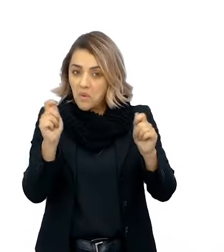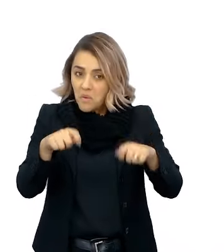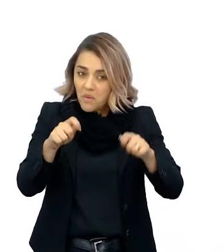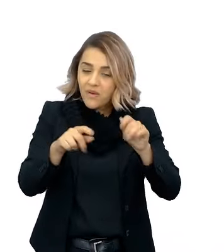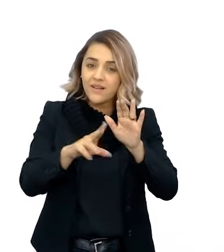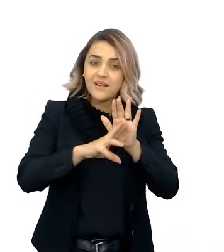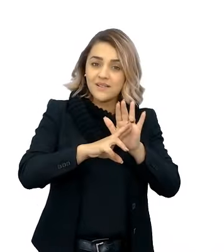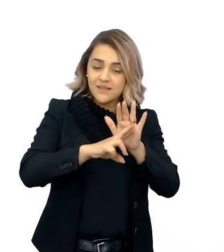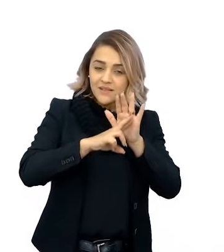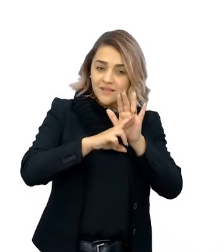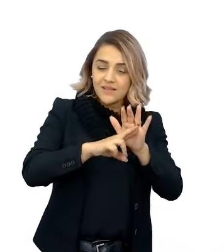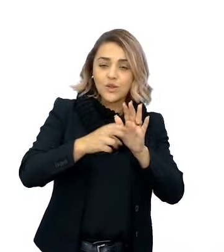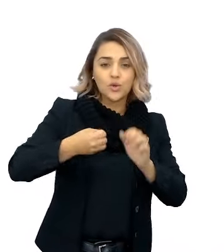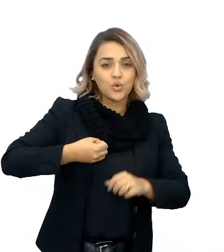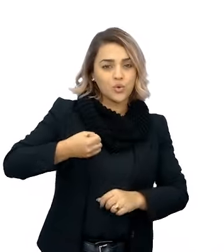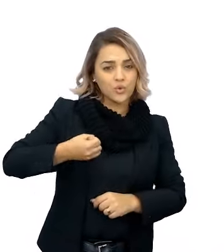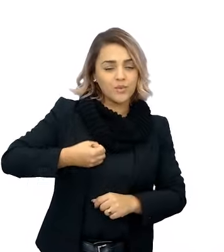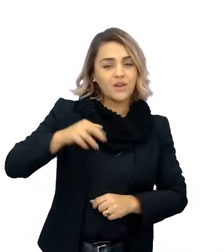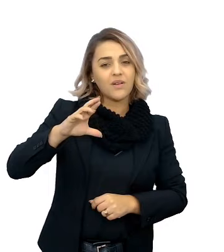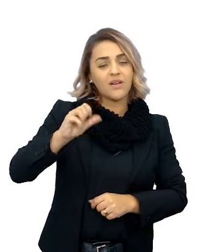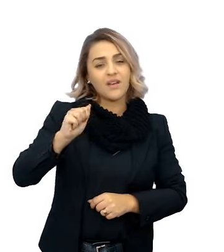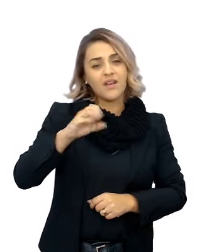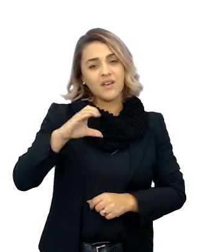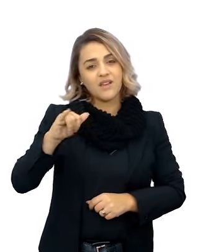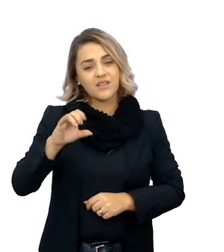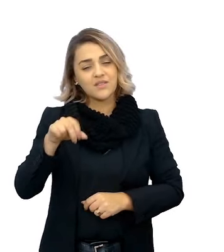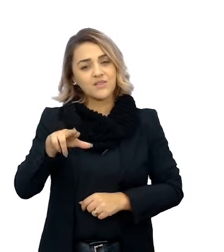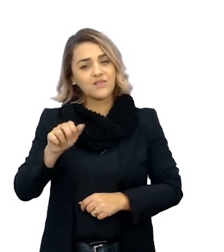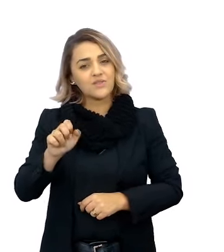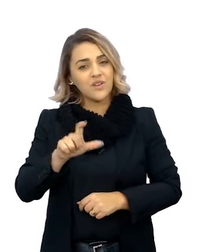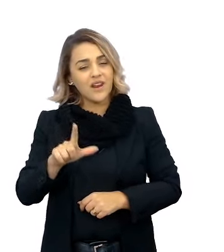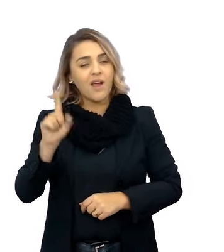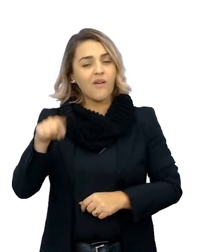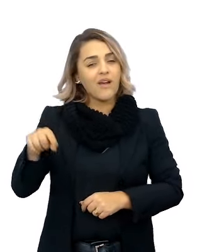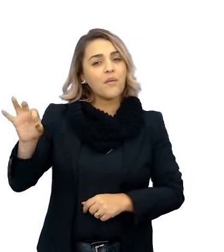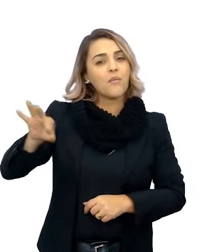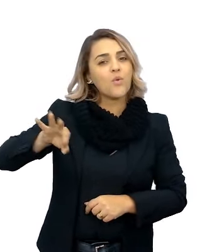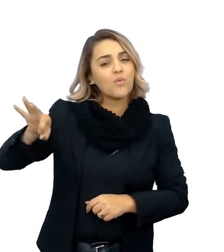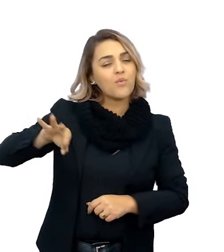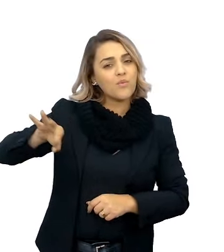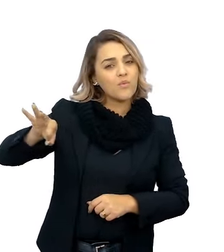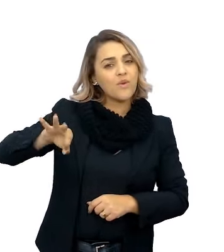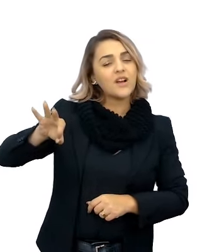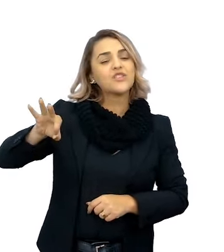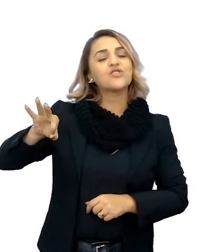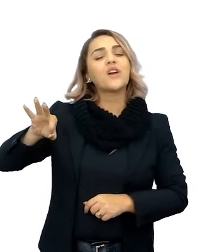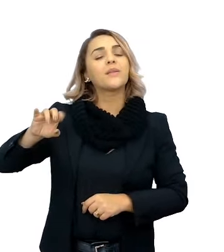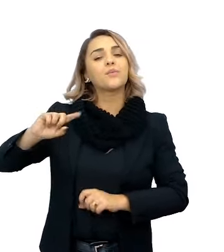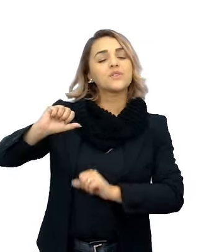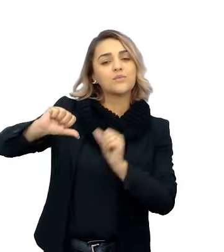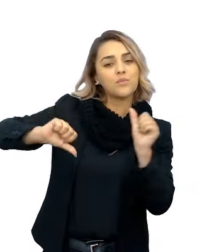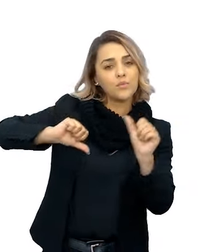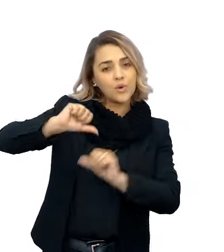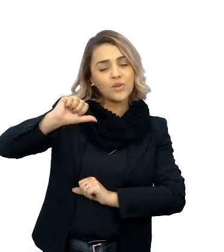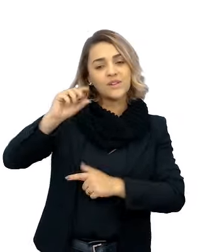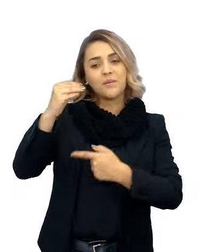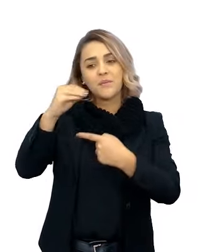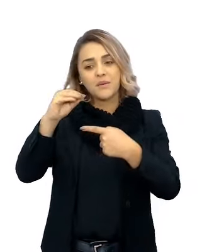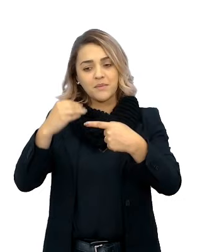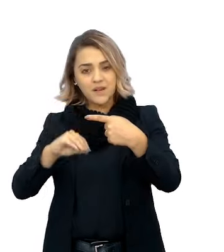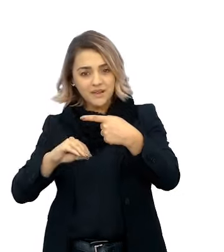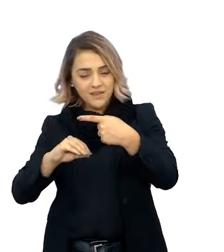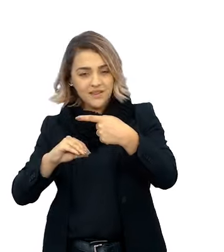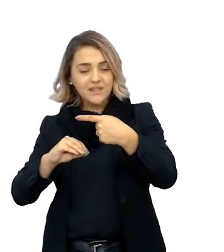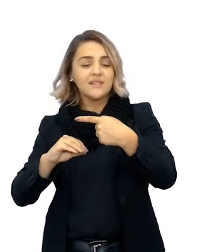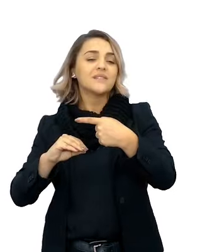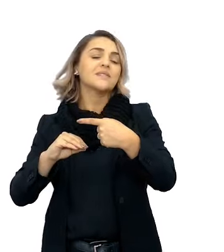de um número racional, que é percentual, que aí eu já trago para onde? Para a fração. Da fração eu